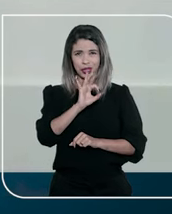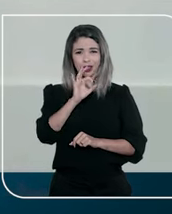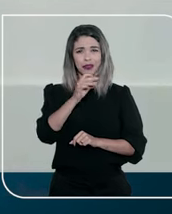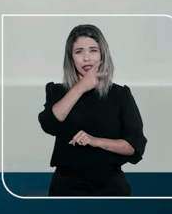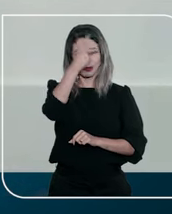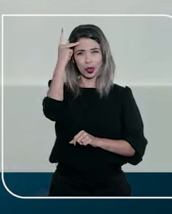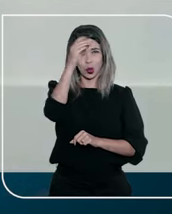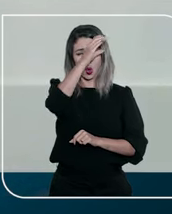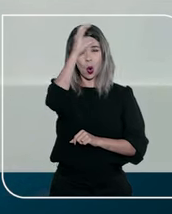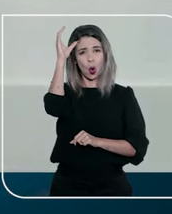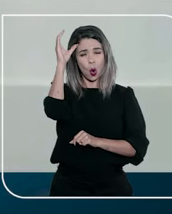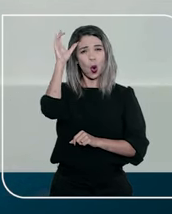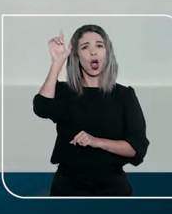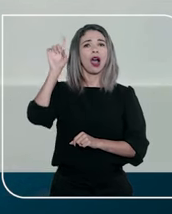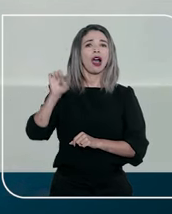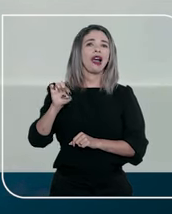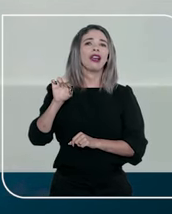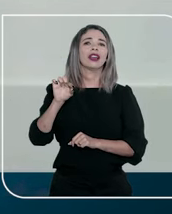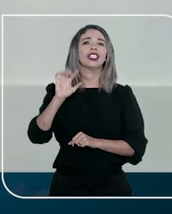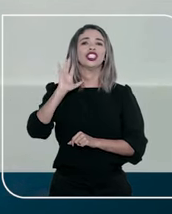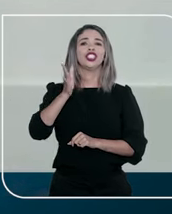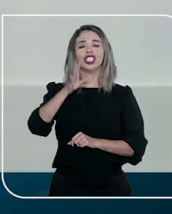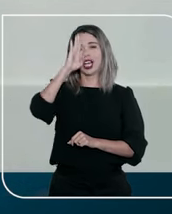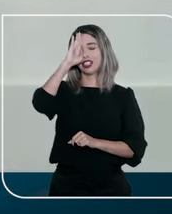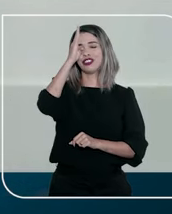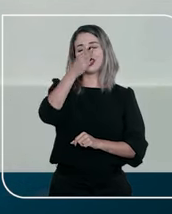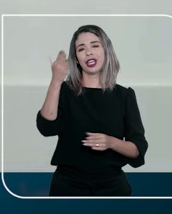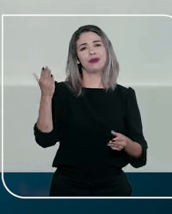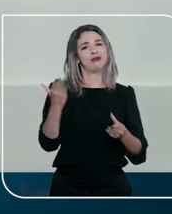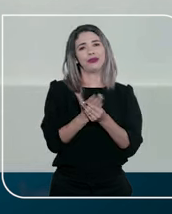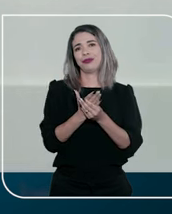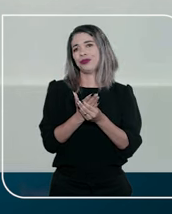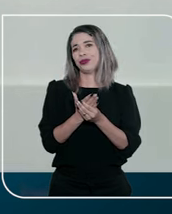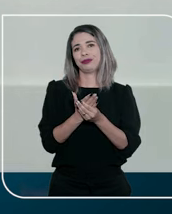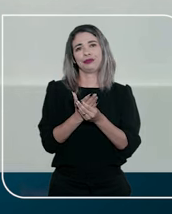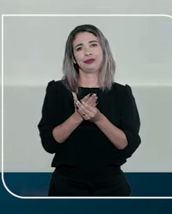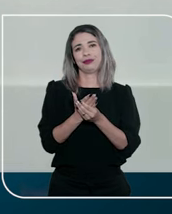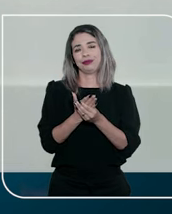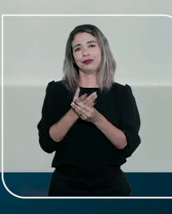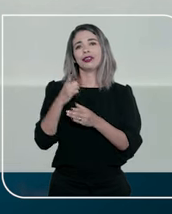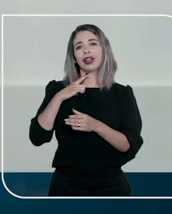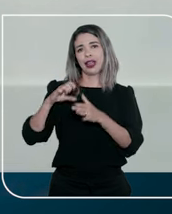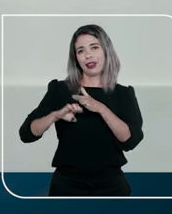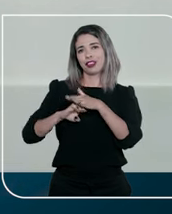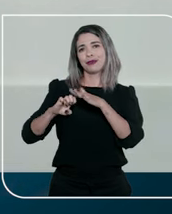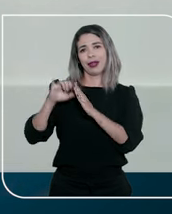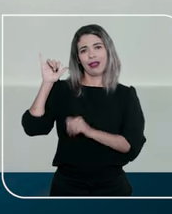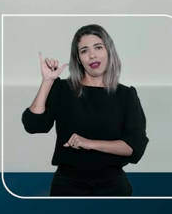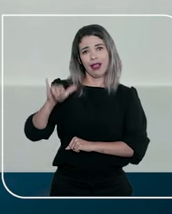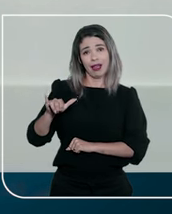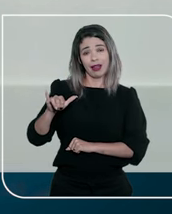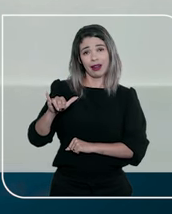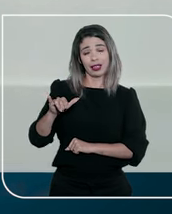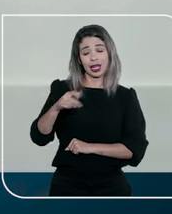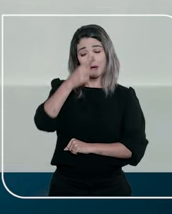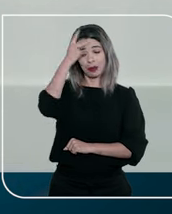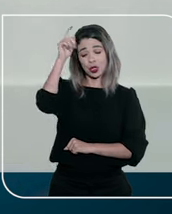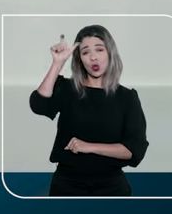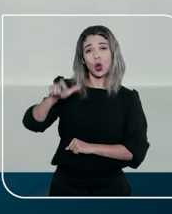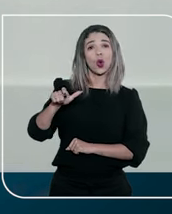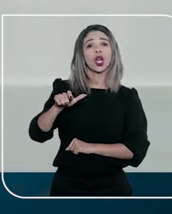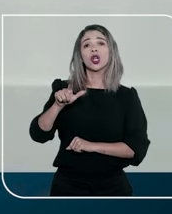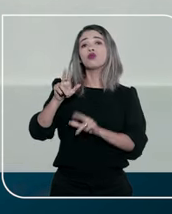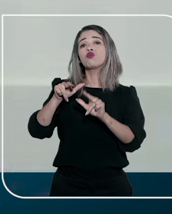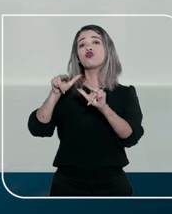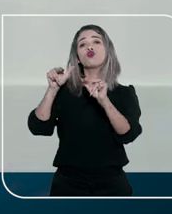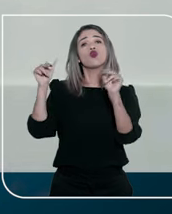na prática, 50% de todos os processos que uma companhia aérea recebe, aquele passageiro, ela não entrou em